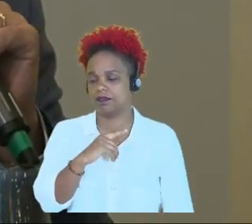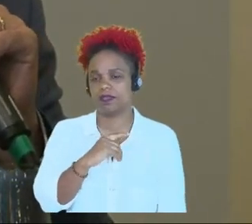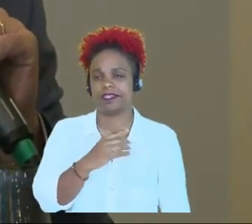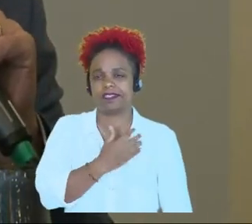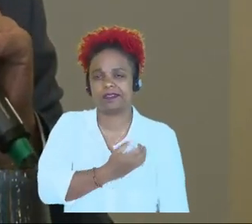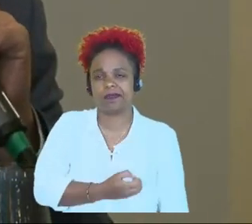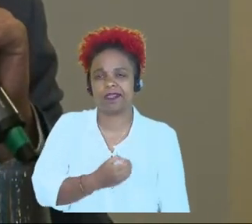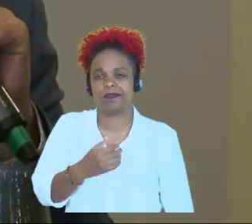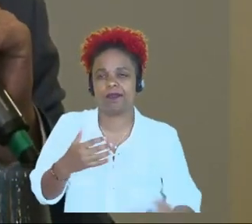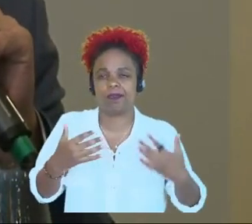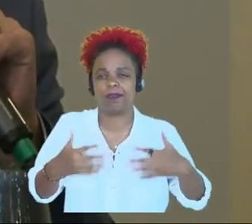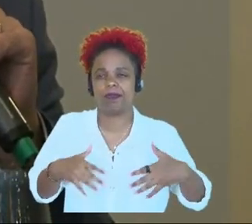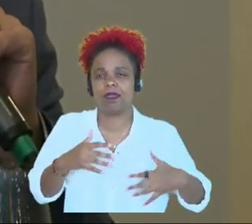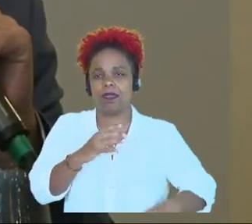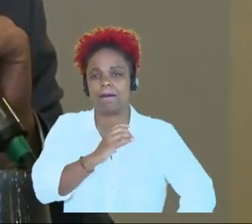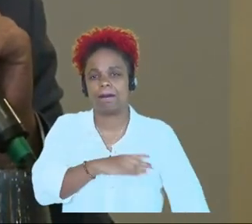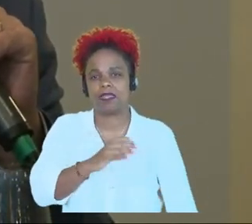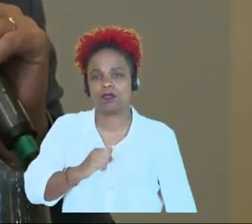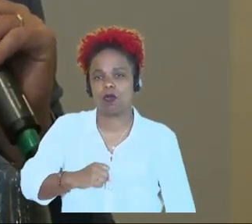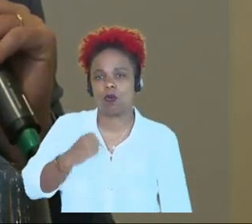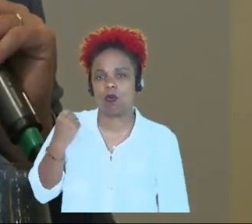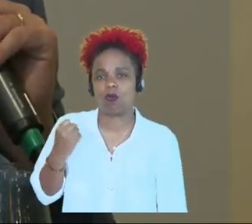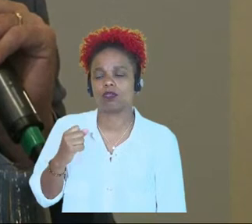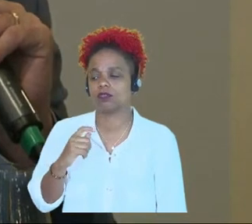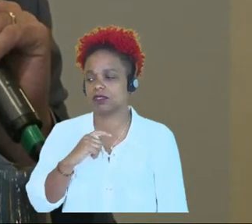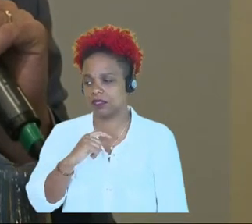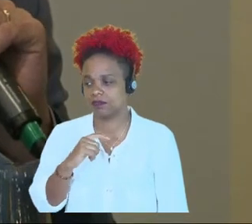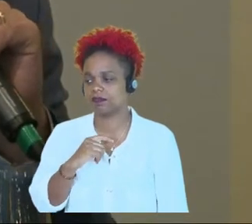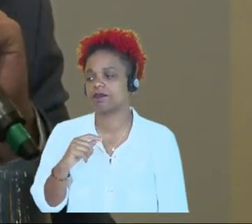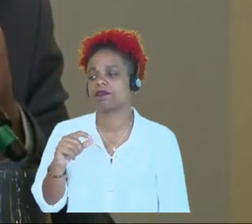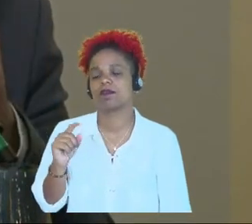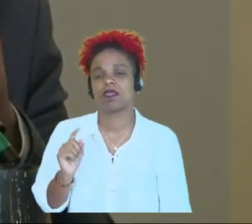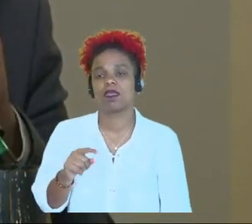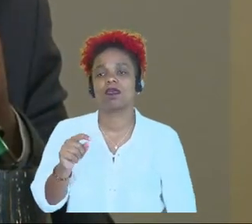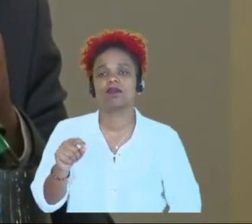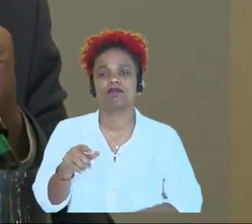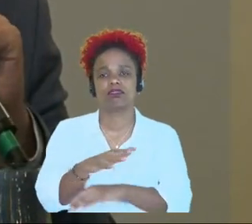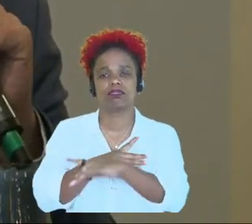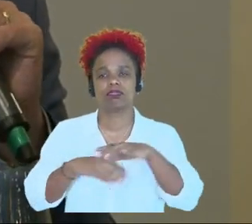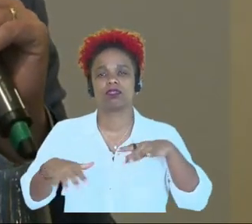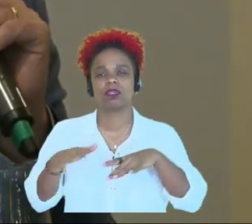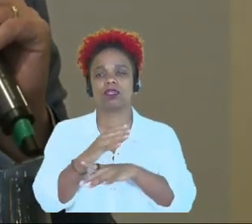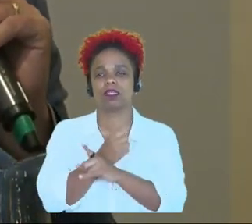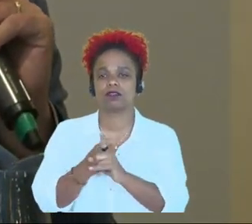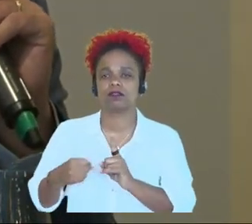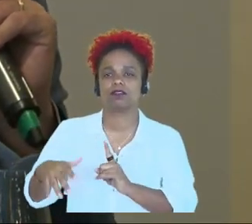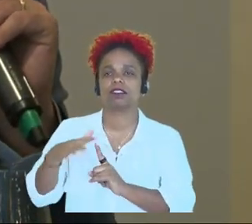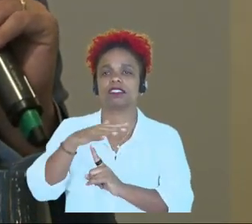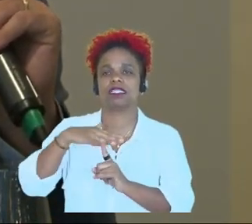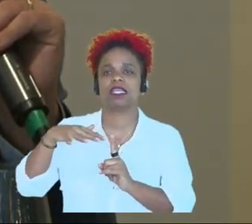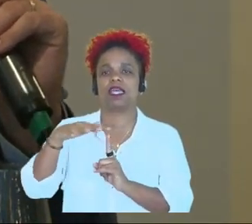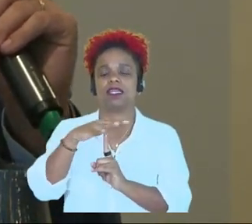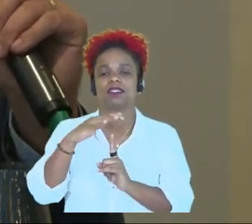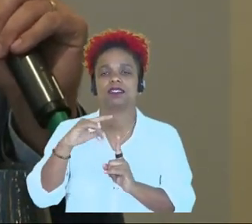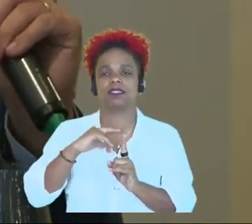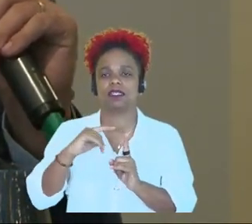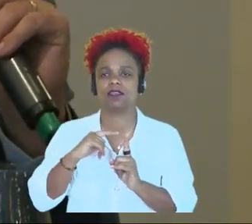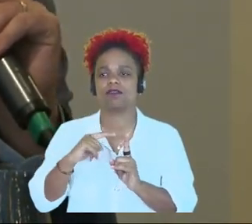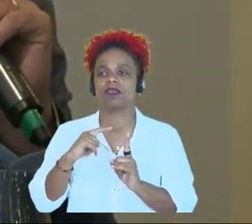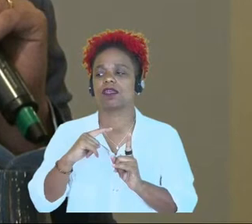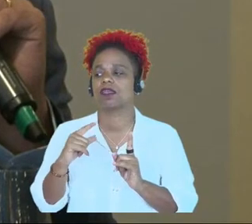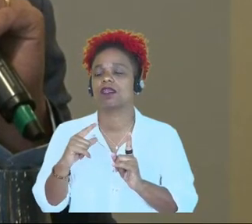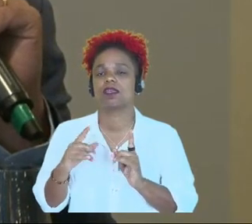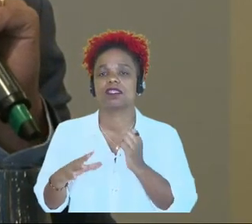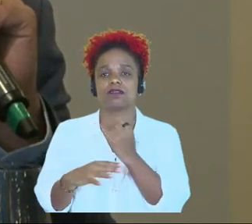cima do medo, do ódio, que são sentimentos que vão pairando sobre as sociedades diante de insegurança econômica,